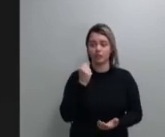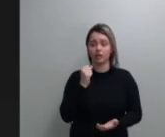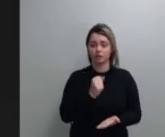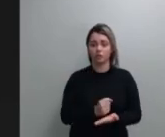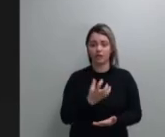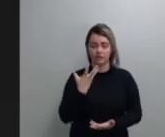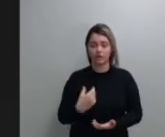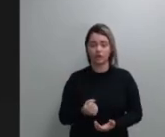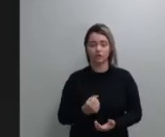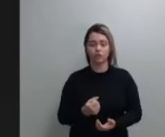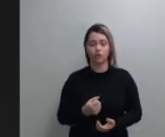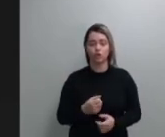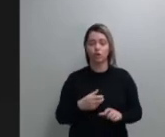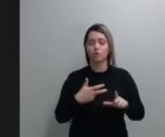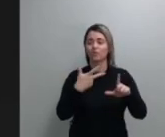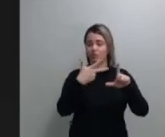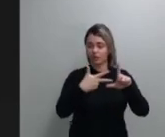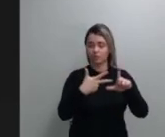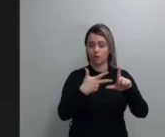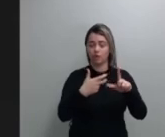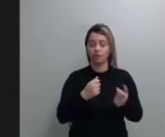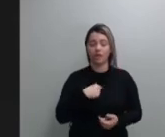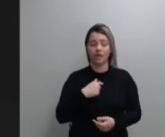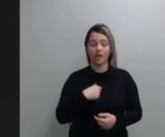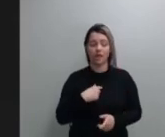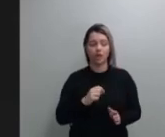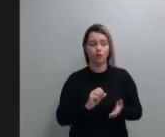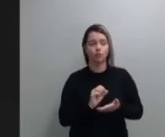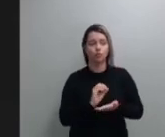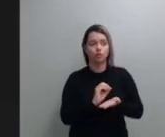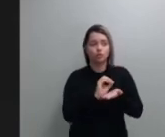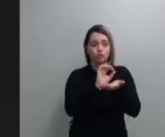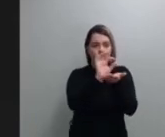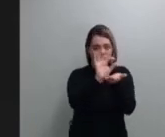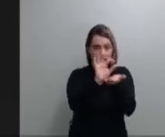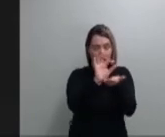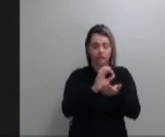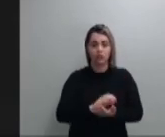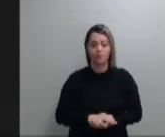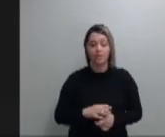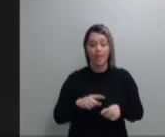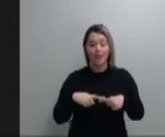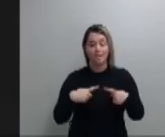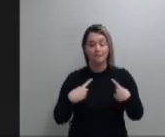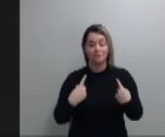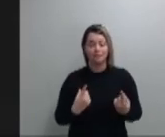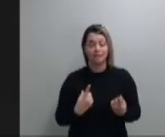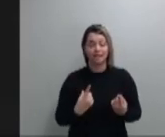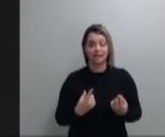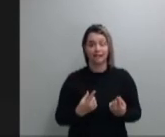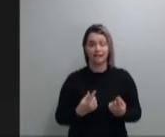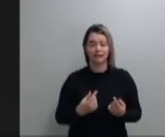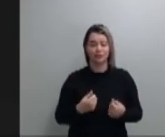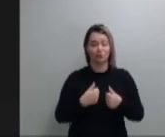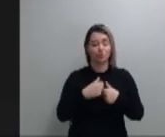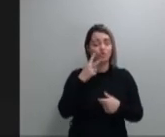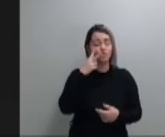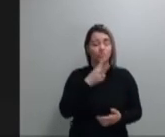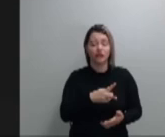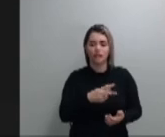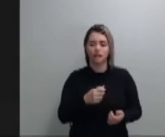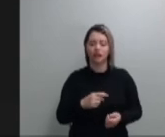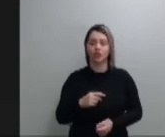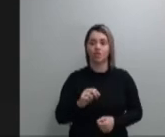devia ter feito a o destaque nele que ele sairia automáticamente no virtual e iria no presencial e não já está julgado isso?